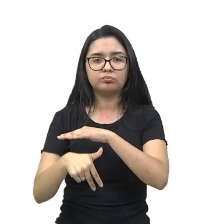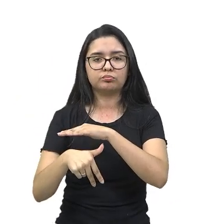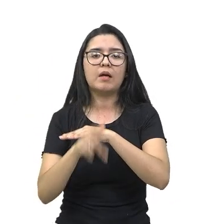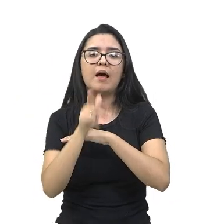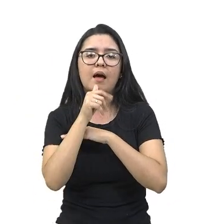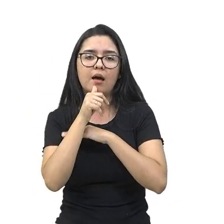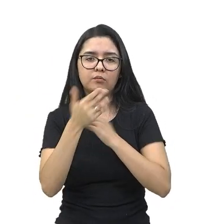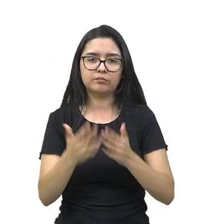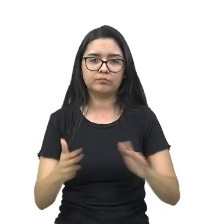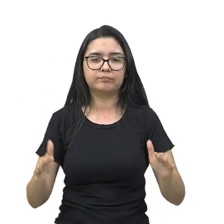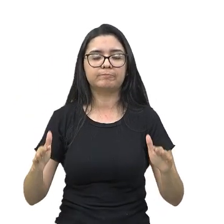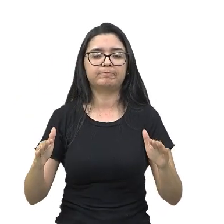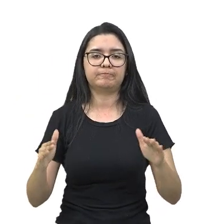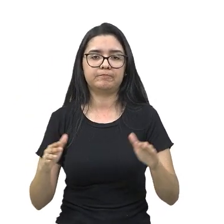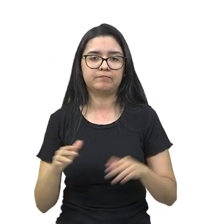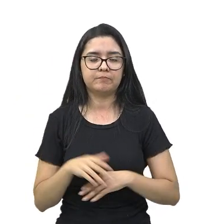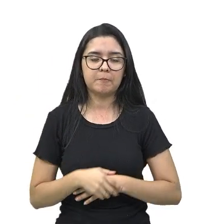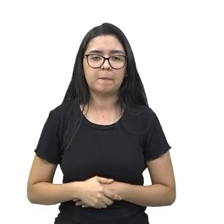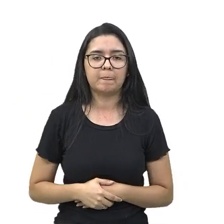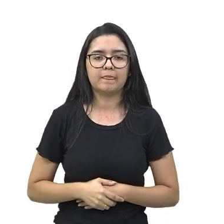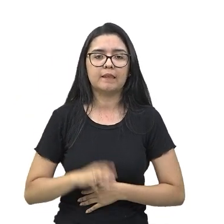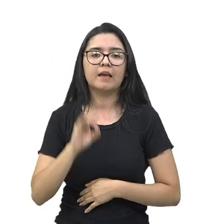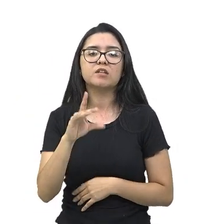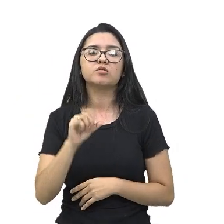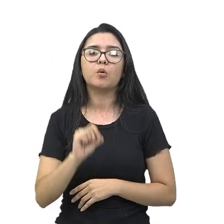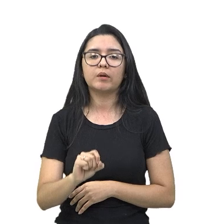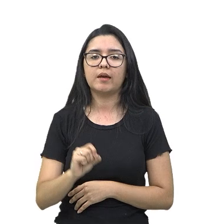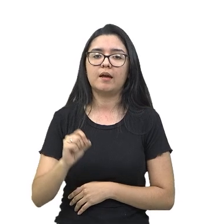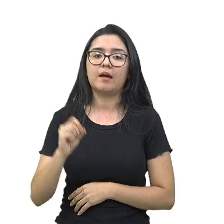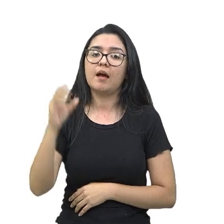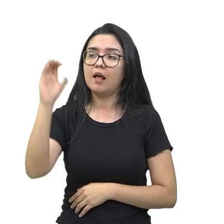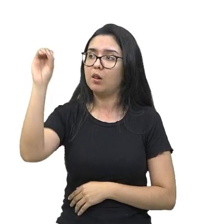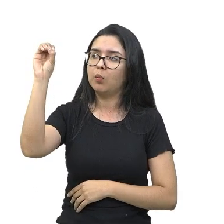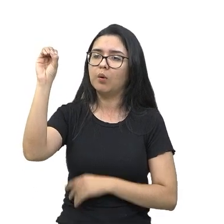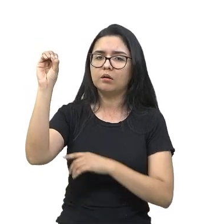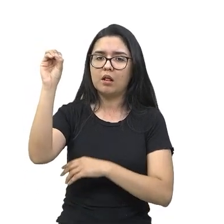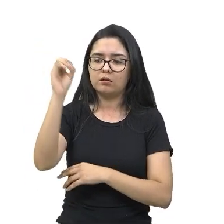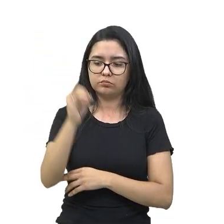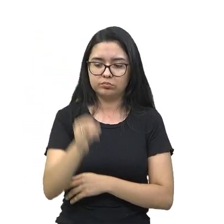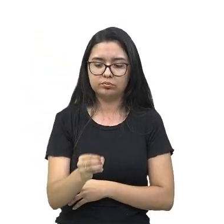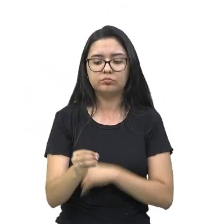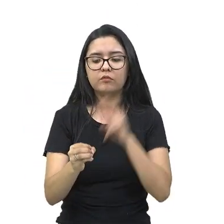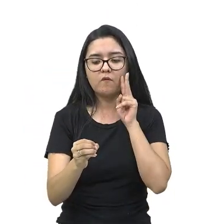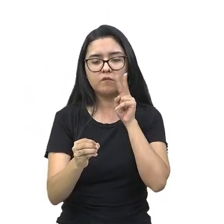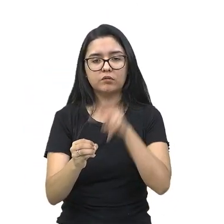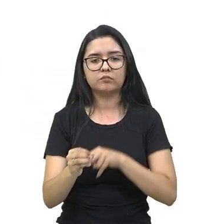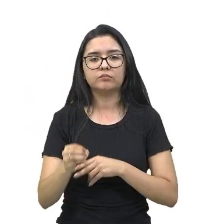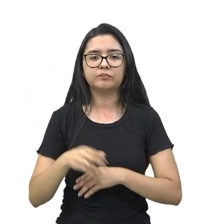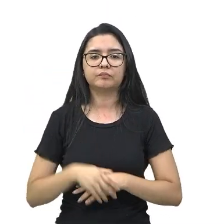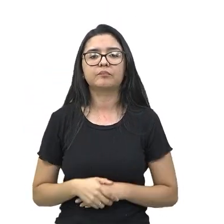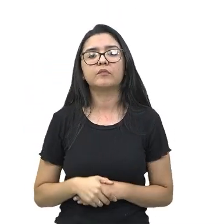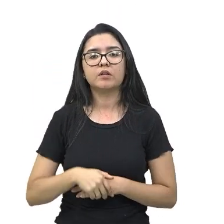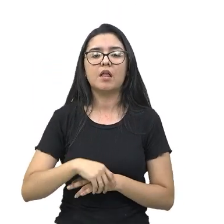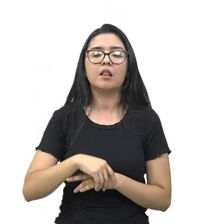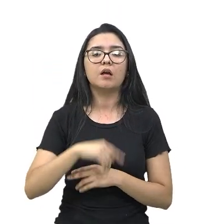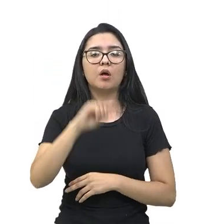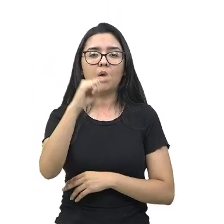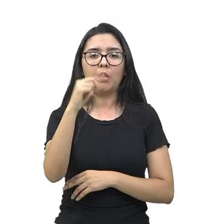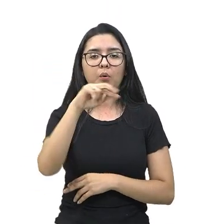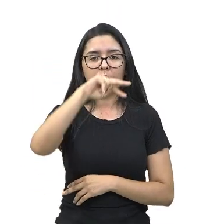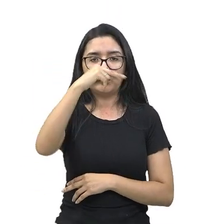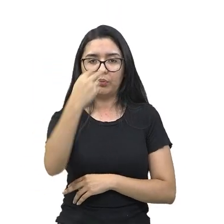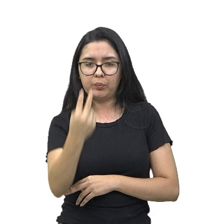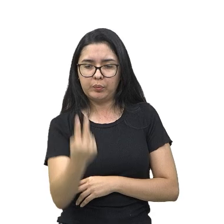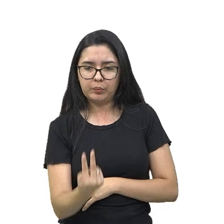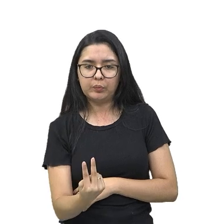deusa, quando na verdade era apenas o reflexo da lua na água, se jogou e se afogou. Olha